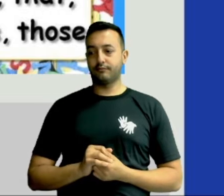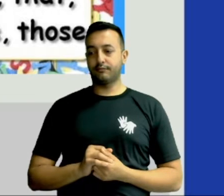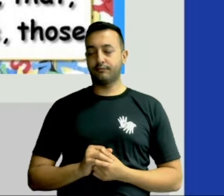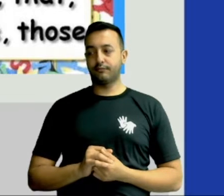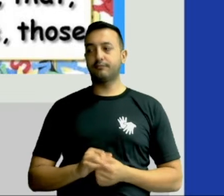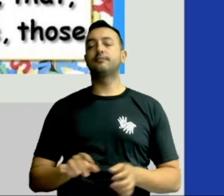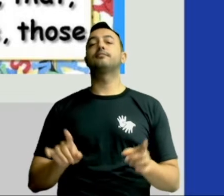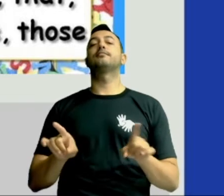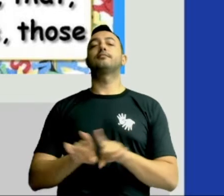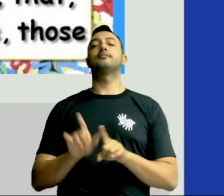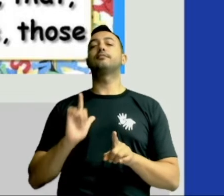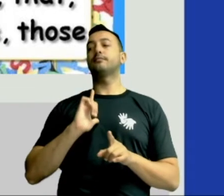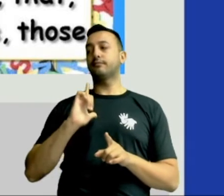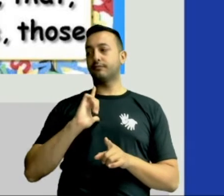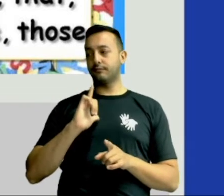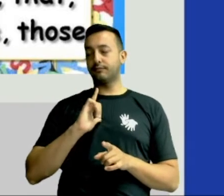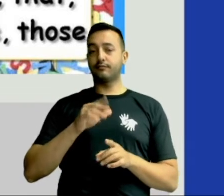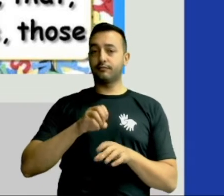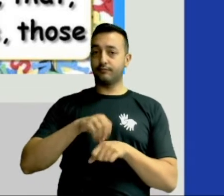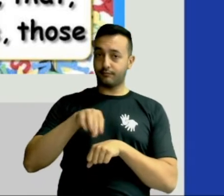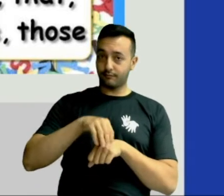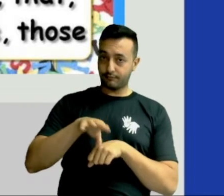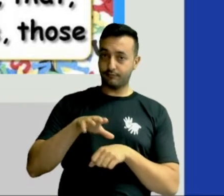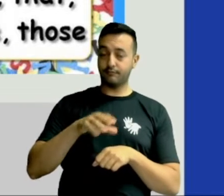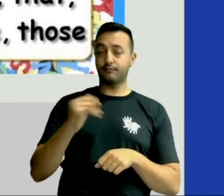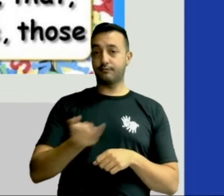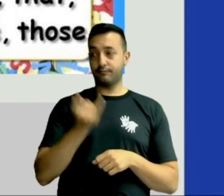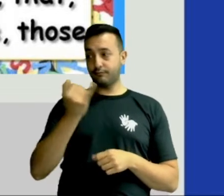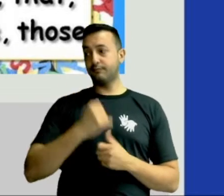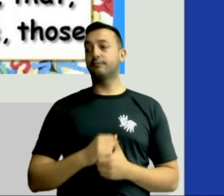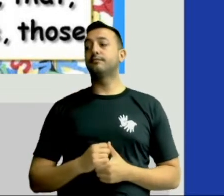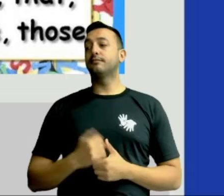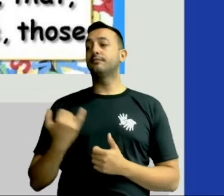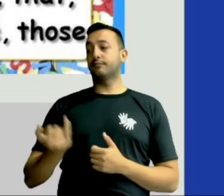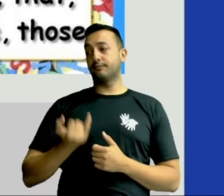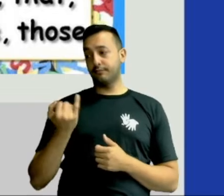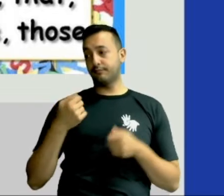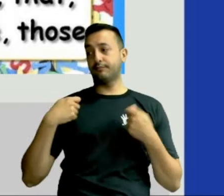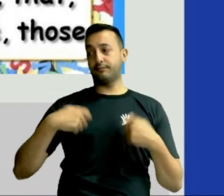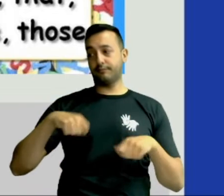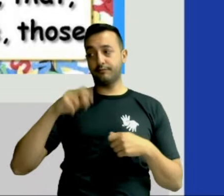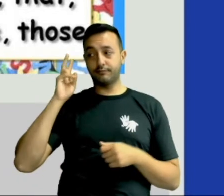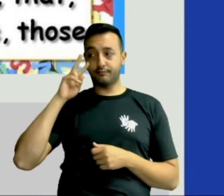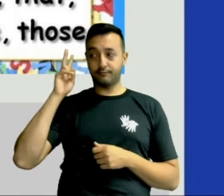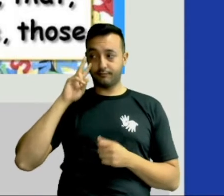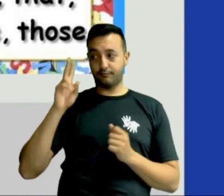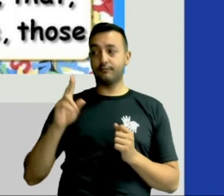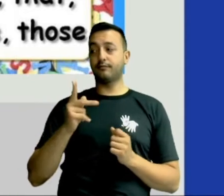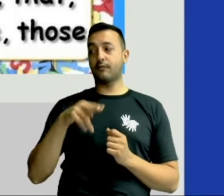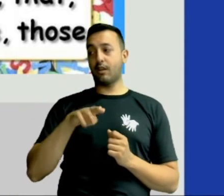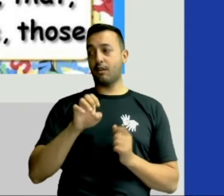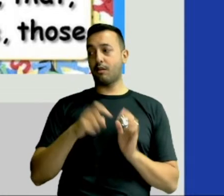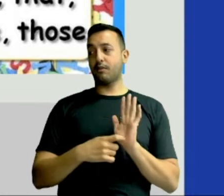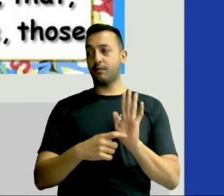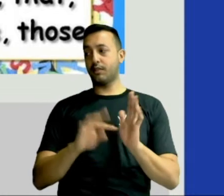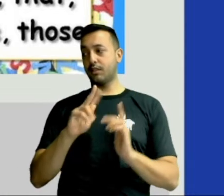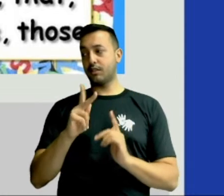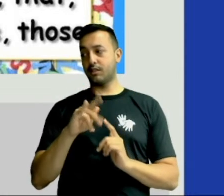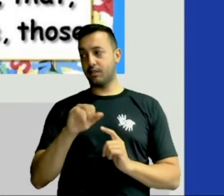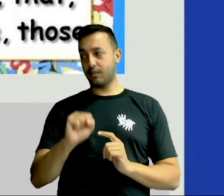nós temos aí uma diquinha bastante interessante ó é importante lembrar que os pronomes demonstrativos